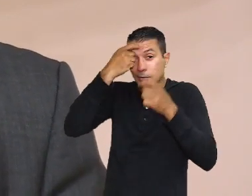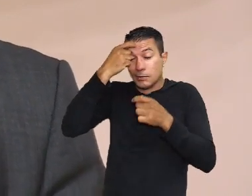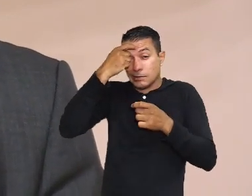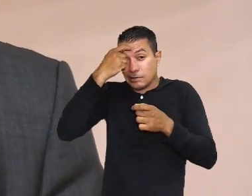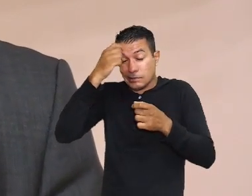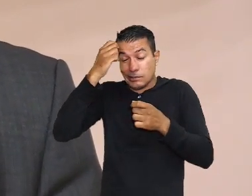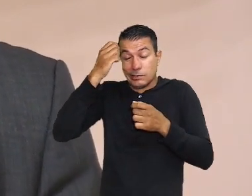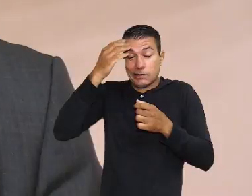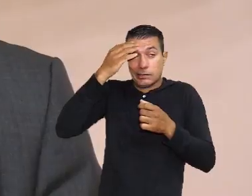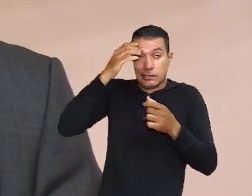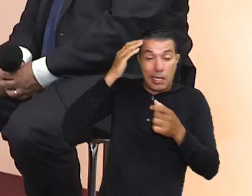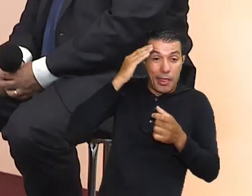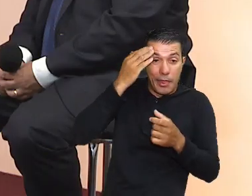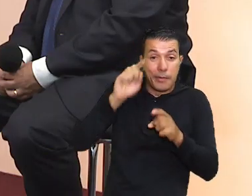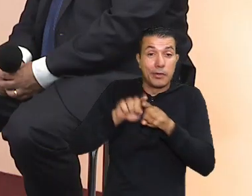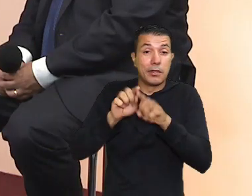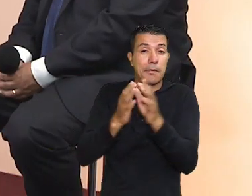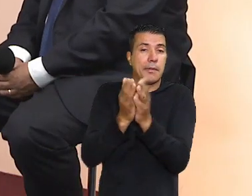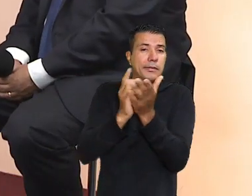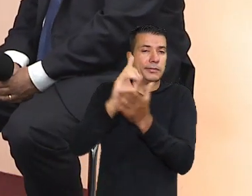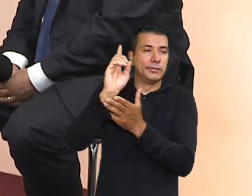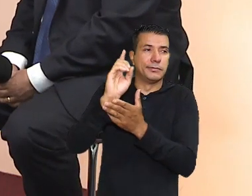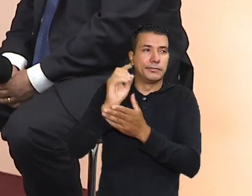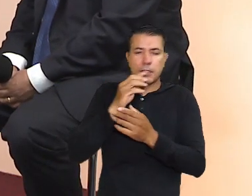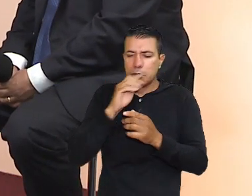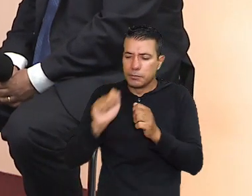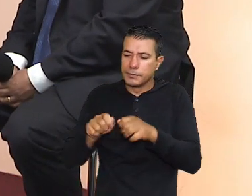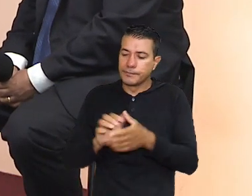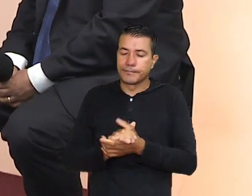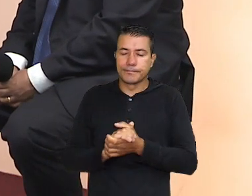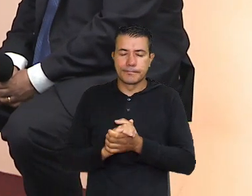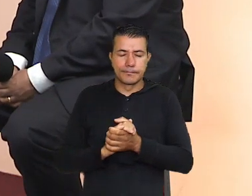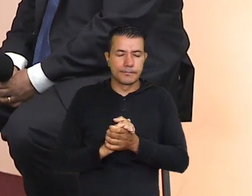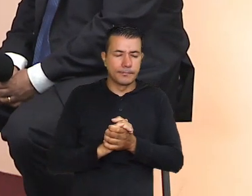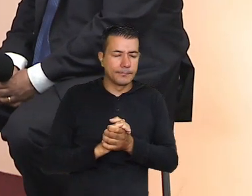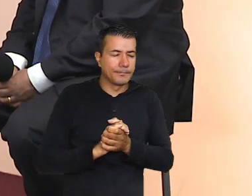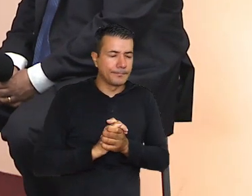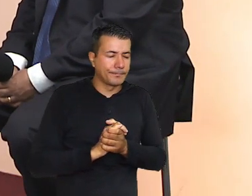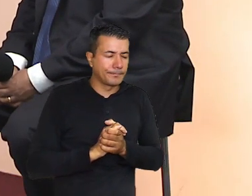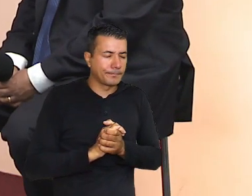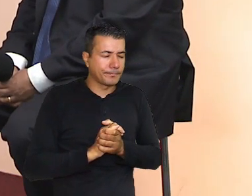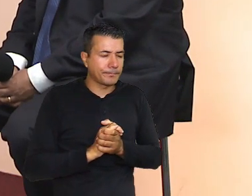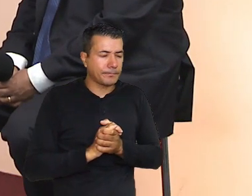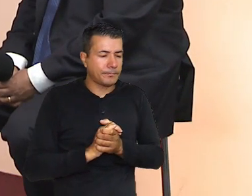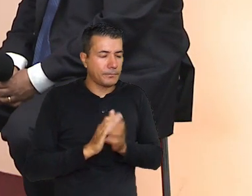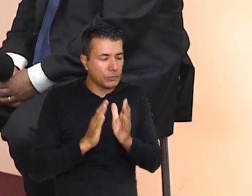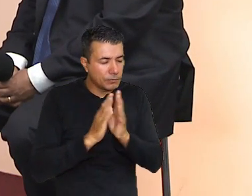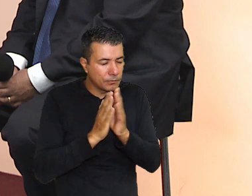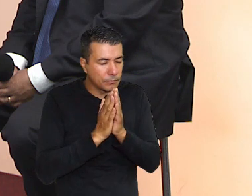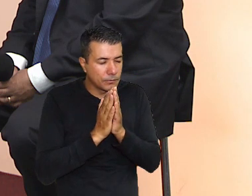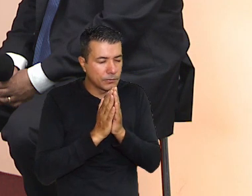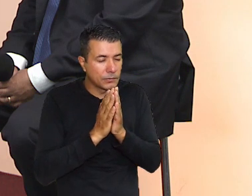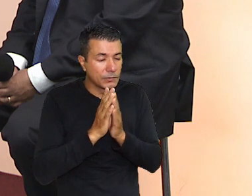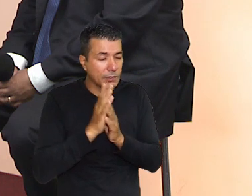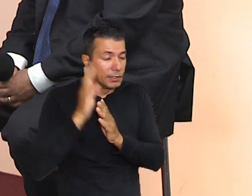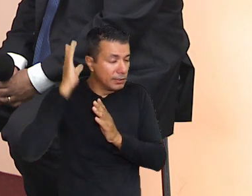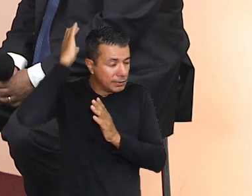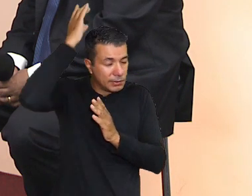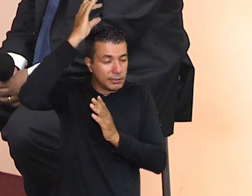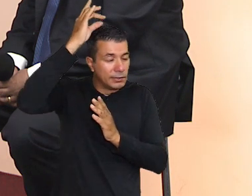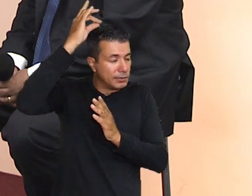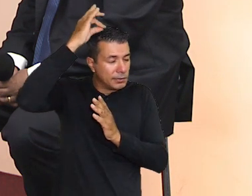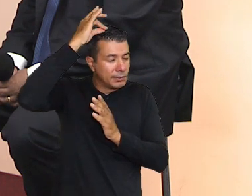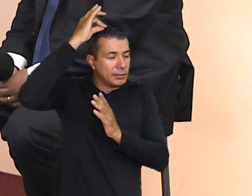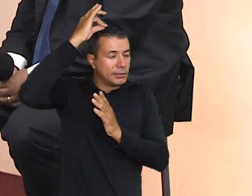entendimento para compreendermos a palavra de Deus. Ore por nós, pastor, por favor. Ok, vamos orar? Oremos. Deus santo e